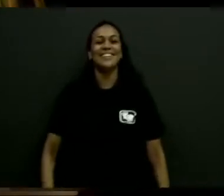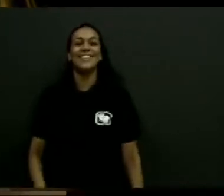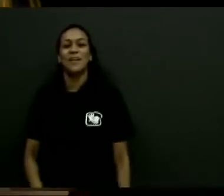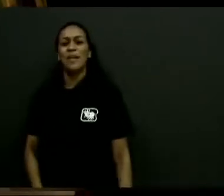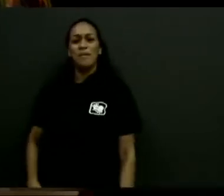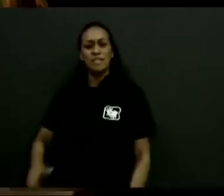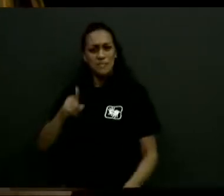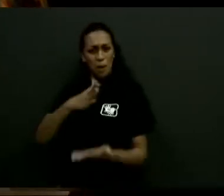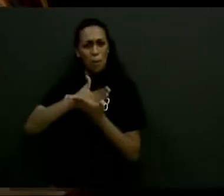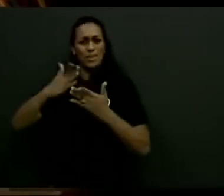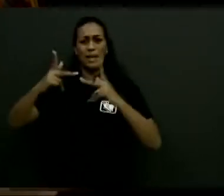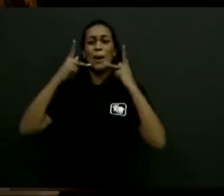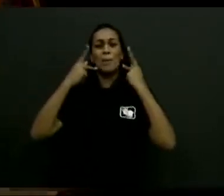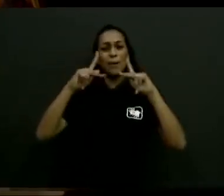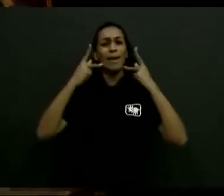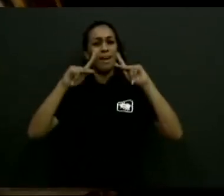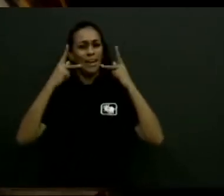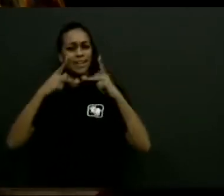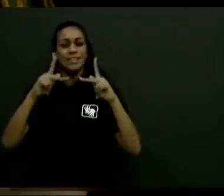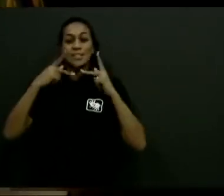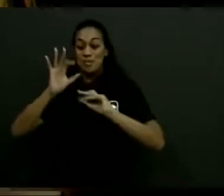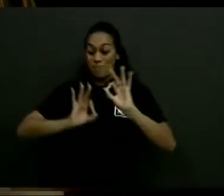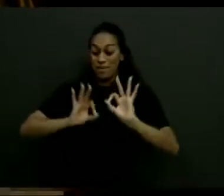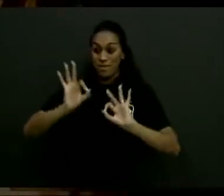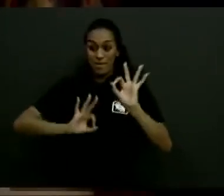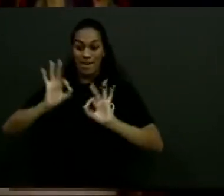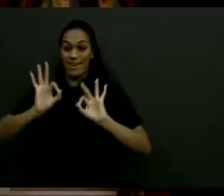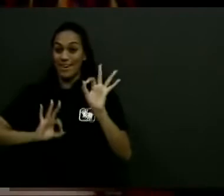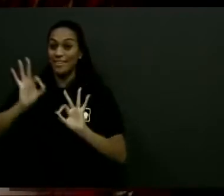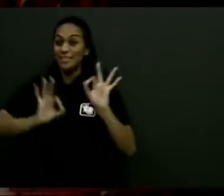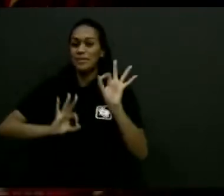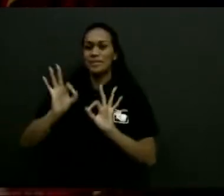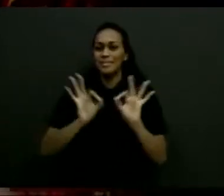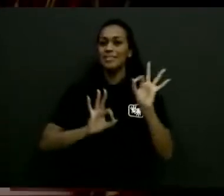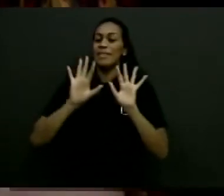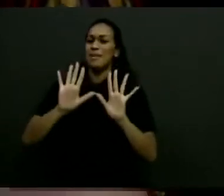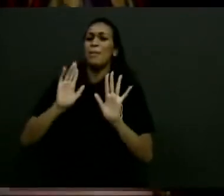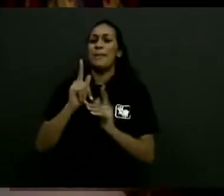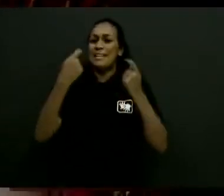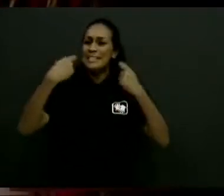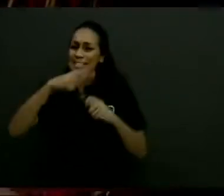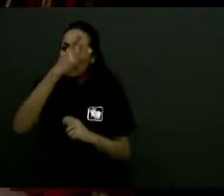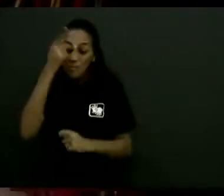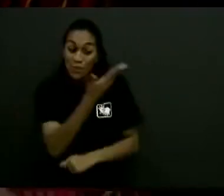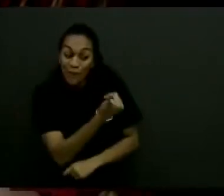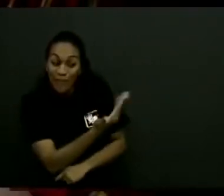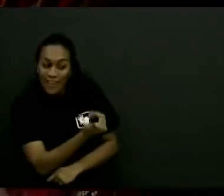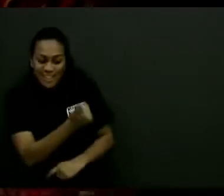almas. Sobre minha palavra lance a rede ao mar,